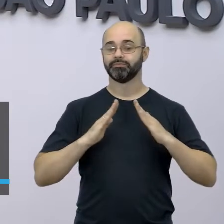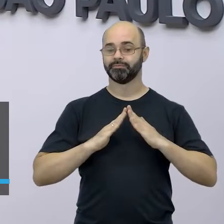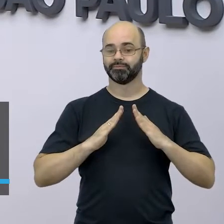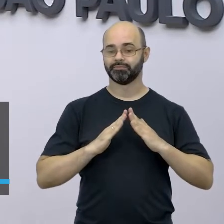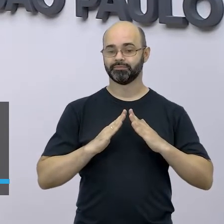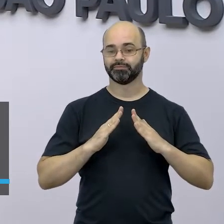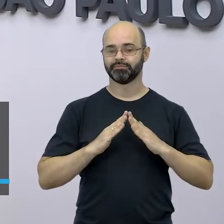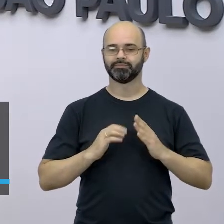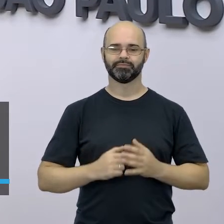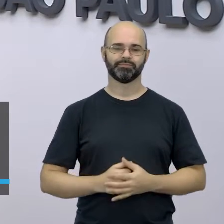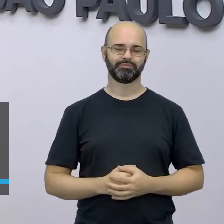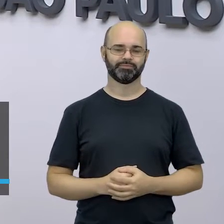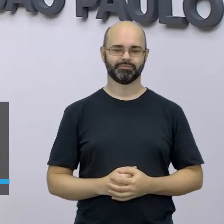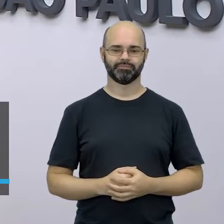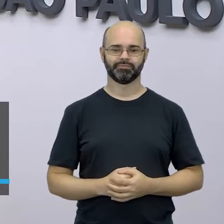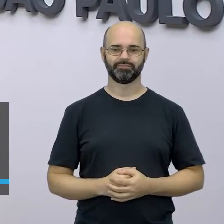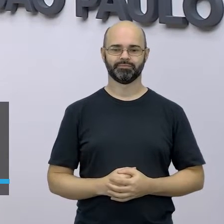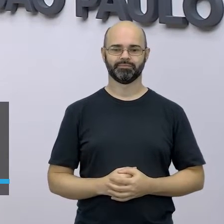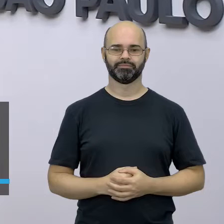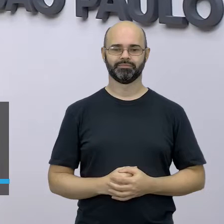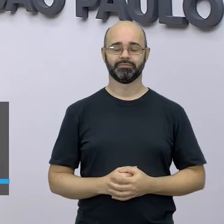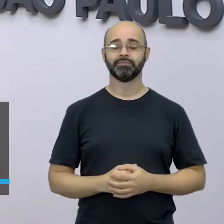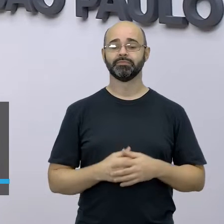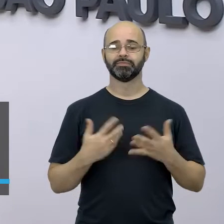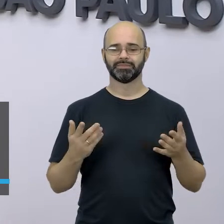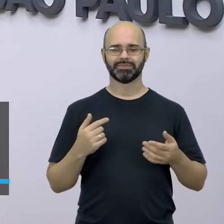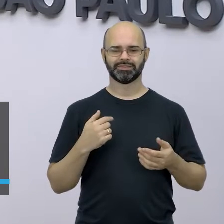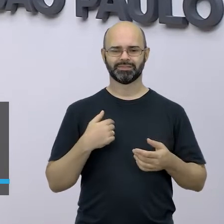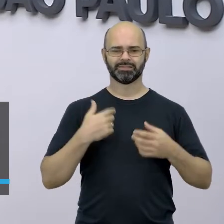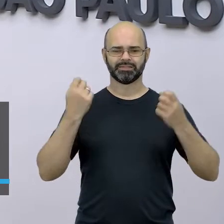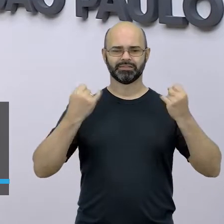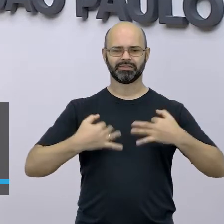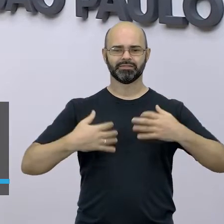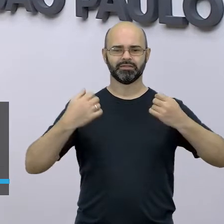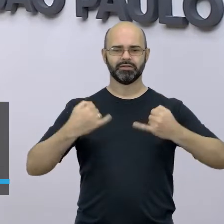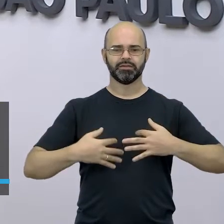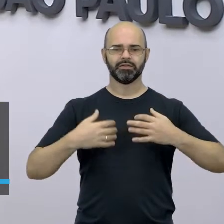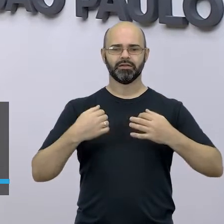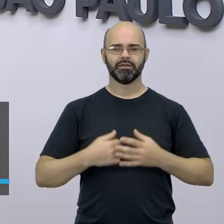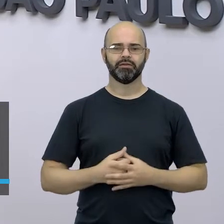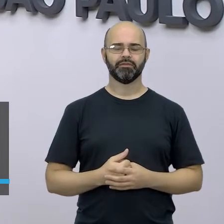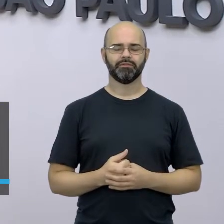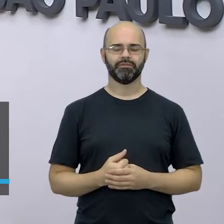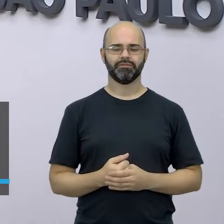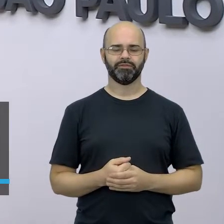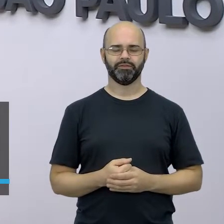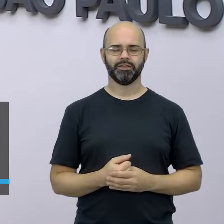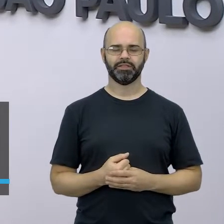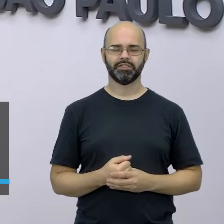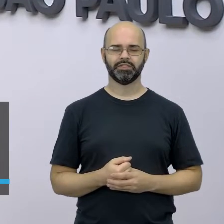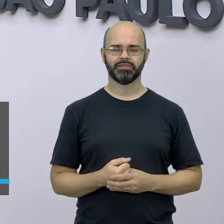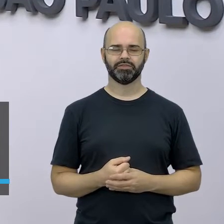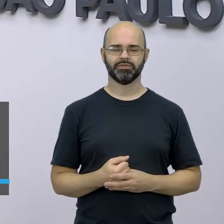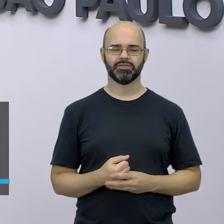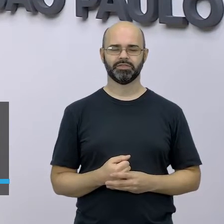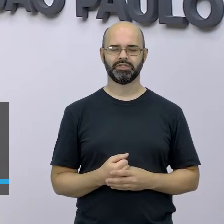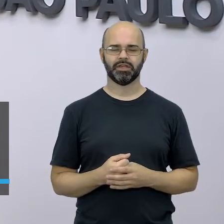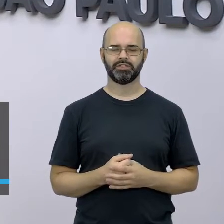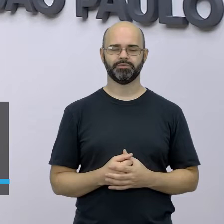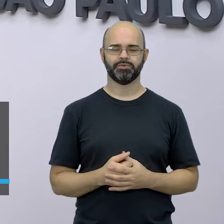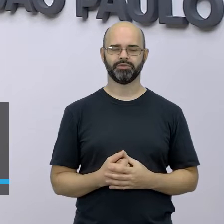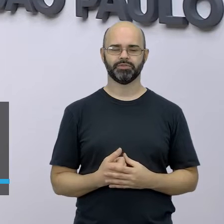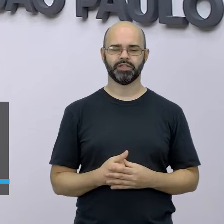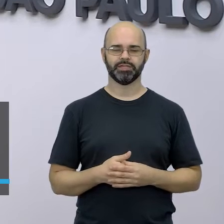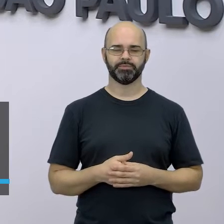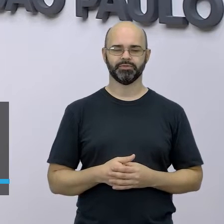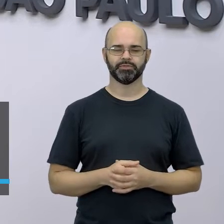é muito importante. Então, pessoal, tudo isso que eu acabei de falar serve para compor ou para avaliar